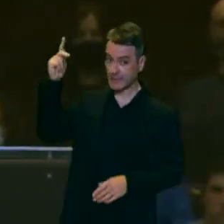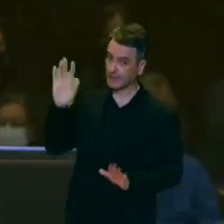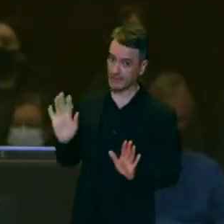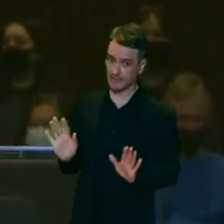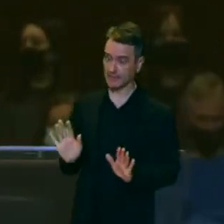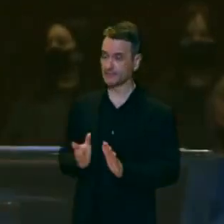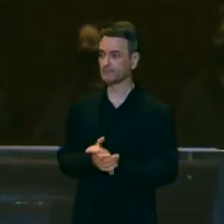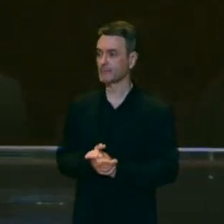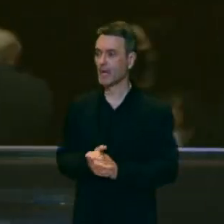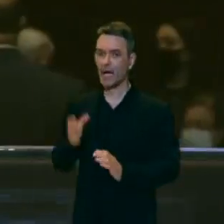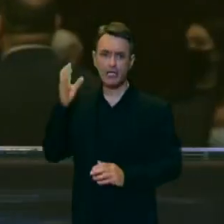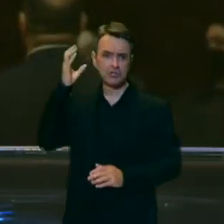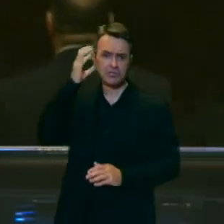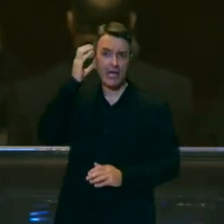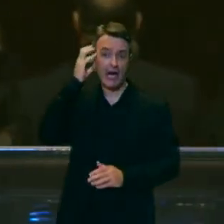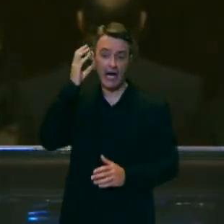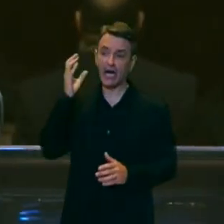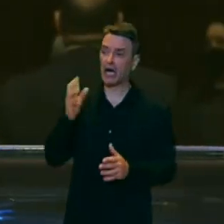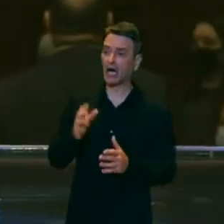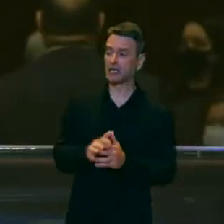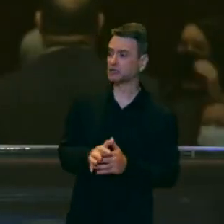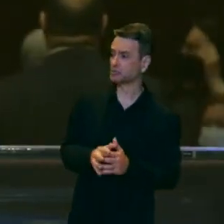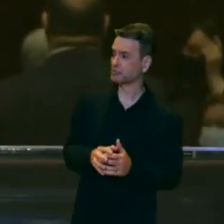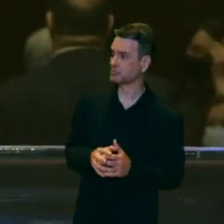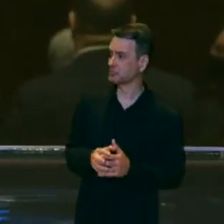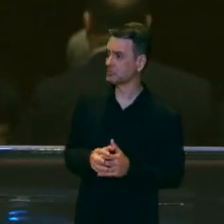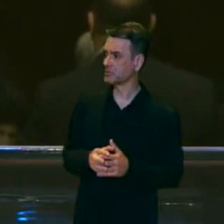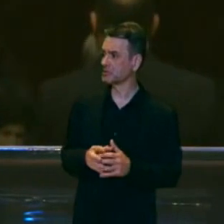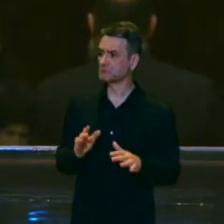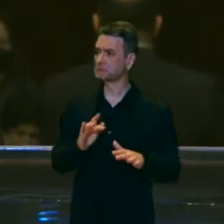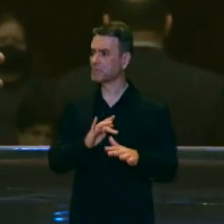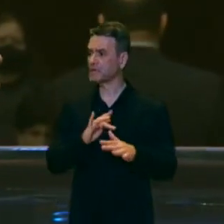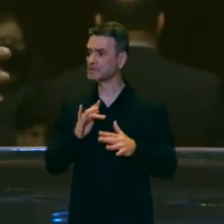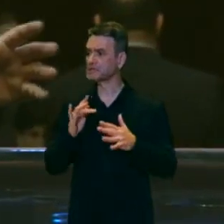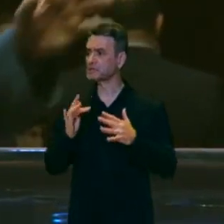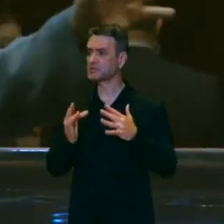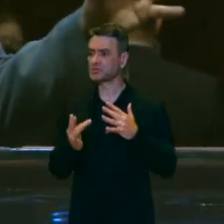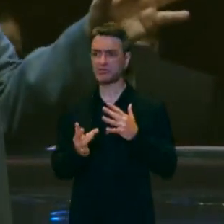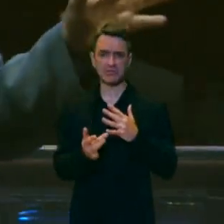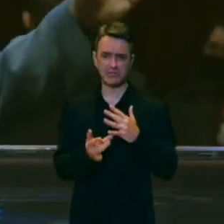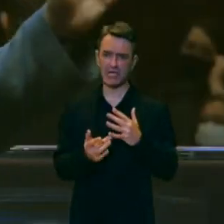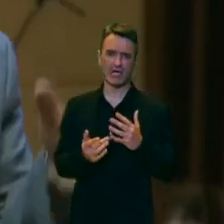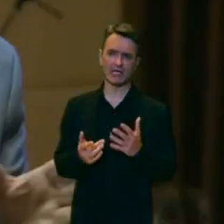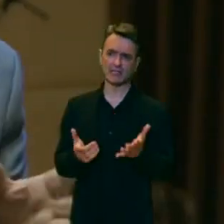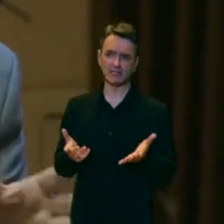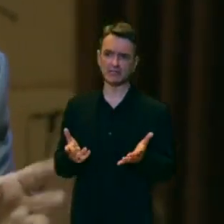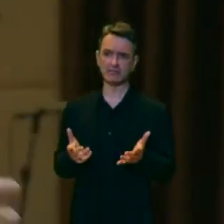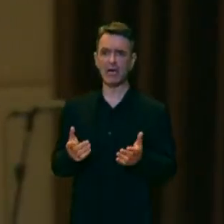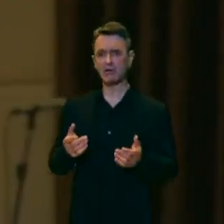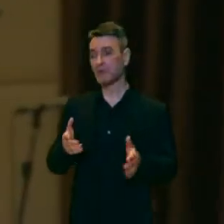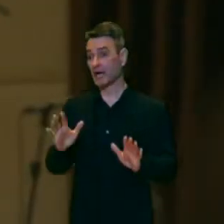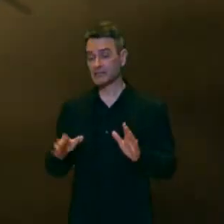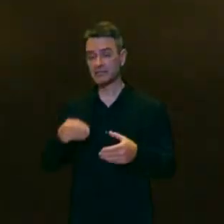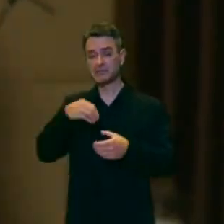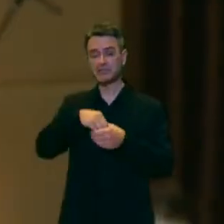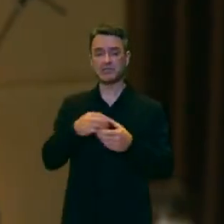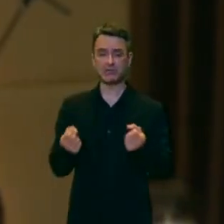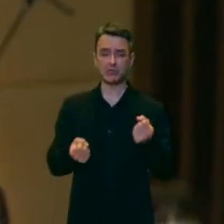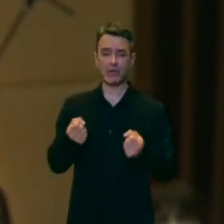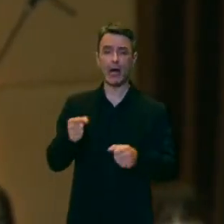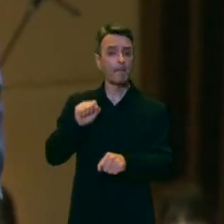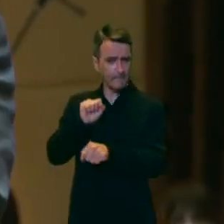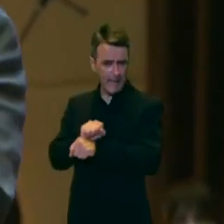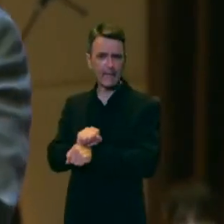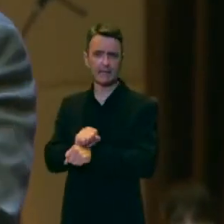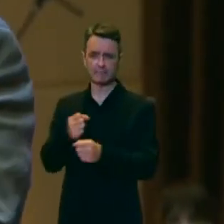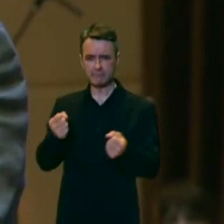ouvindo pela rádio, se você está ouvindo pelo podcast, e você está, quem sabe, aí dirigindo o seu carro, para o carro